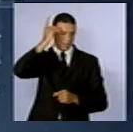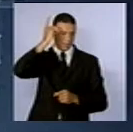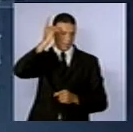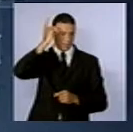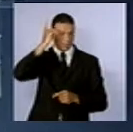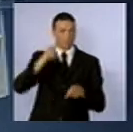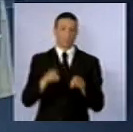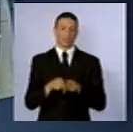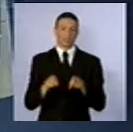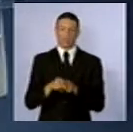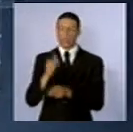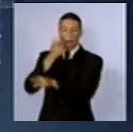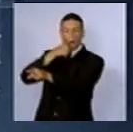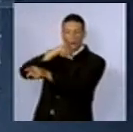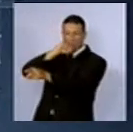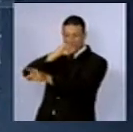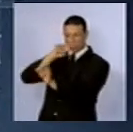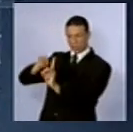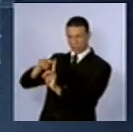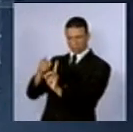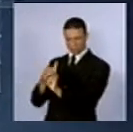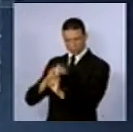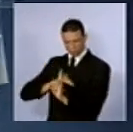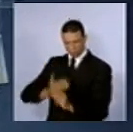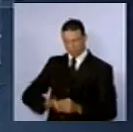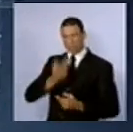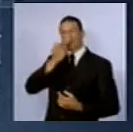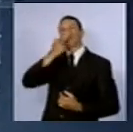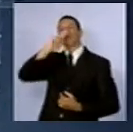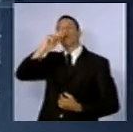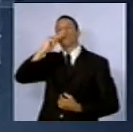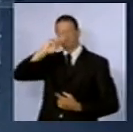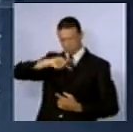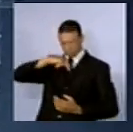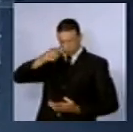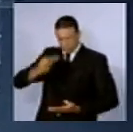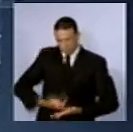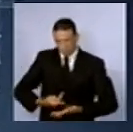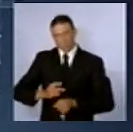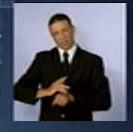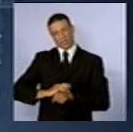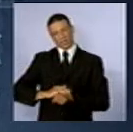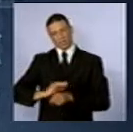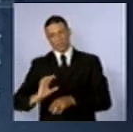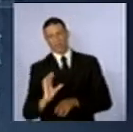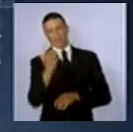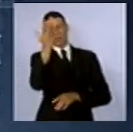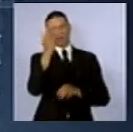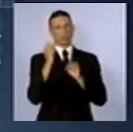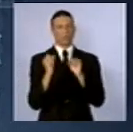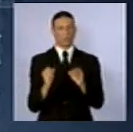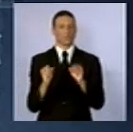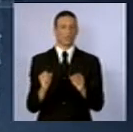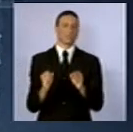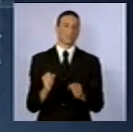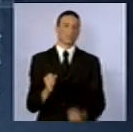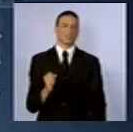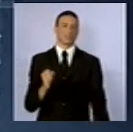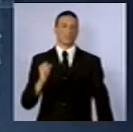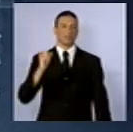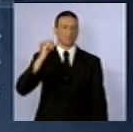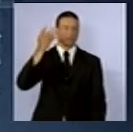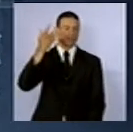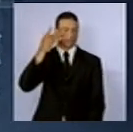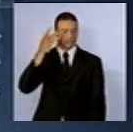tabagismo da mãe durante a gravidez Enfim uma série de outros fatores que podem ter a ligação Associação com